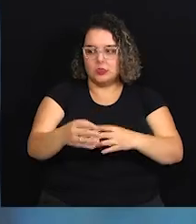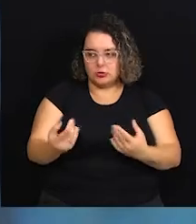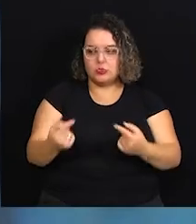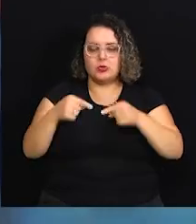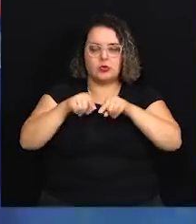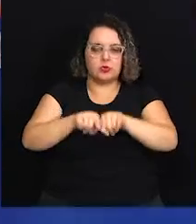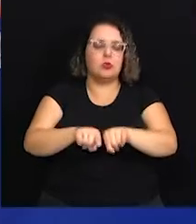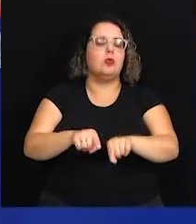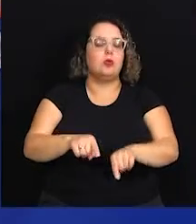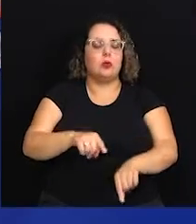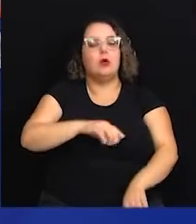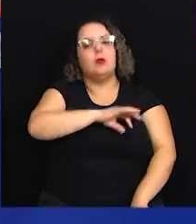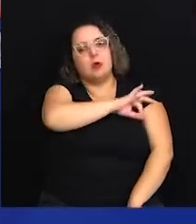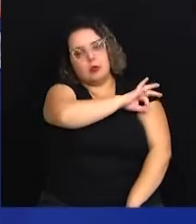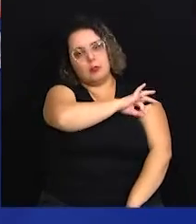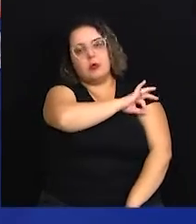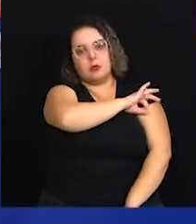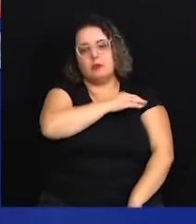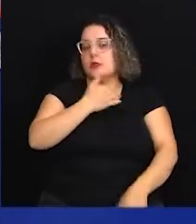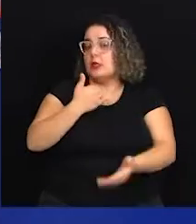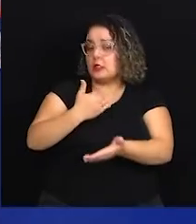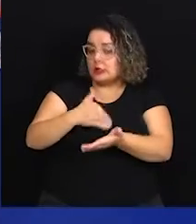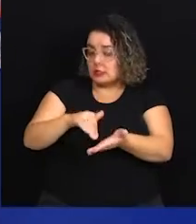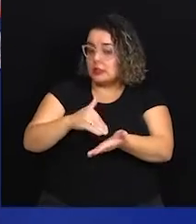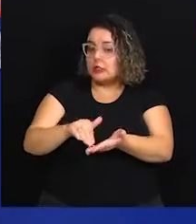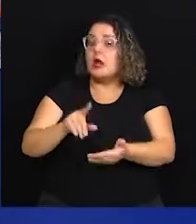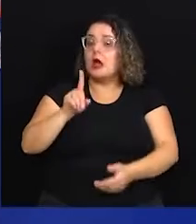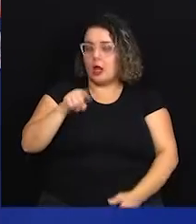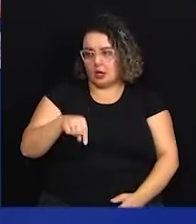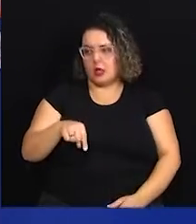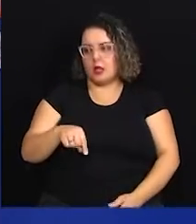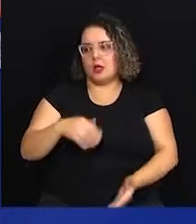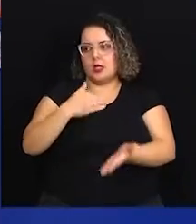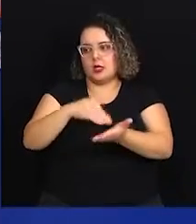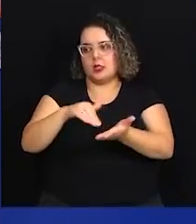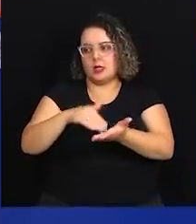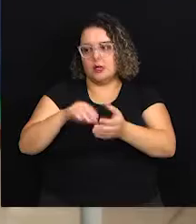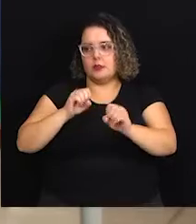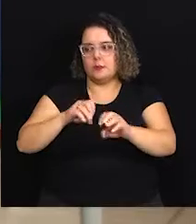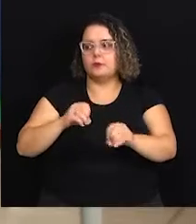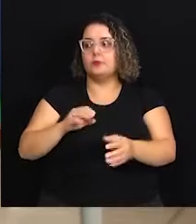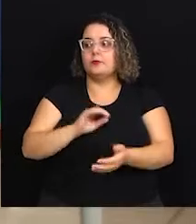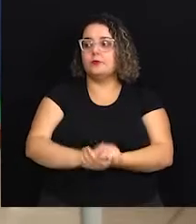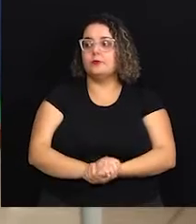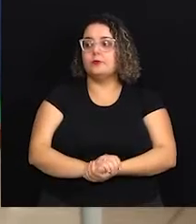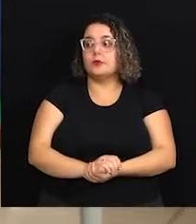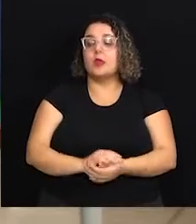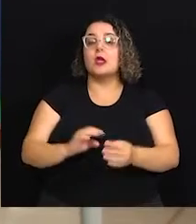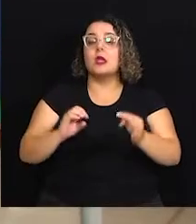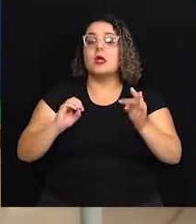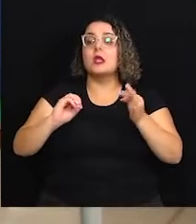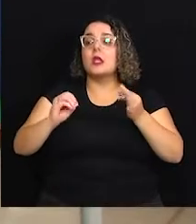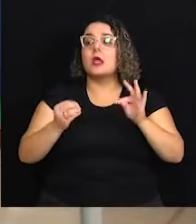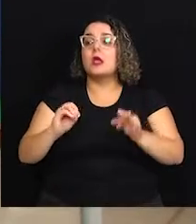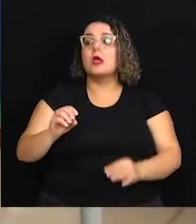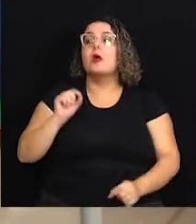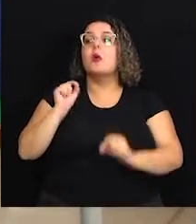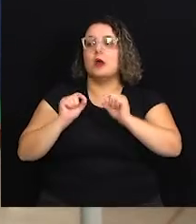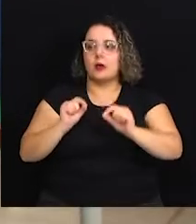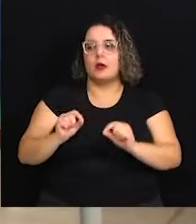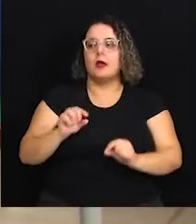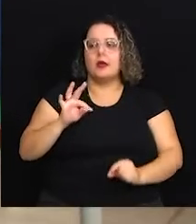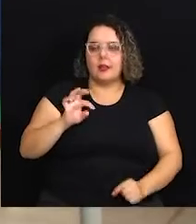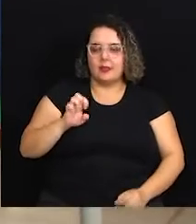com a Prefeitura de Campinas, pela Secretaria, é da Secretaria da Educação. E TO seria? Terapeuta